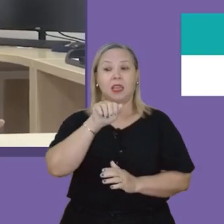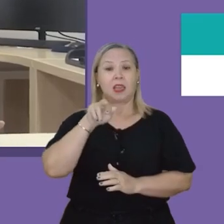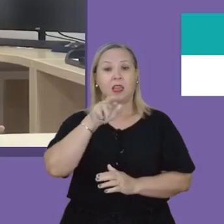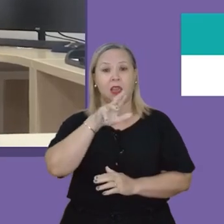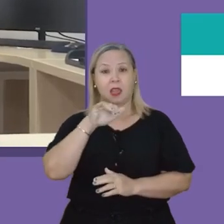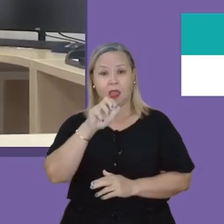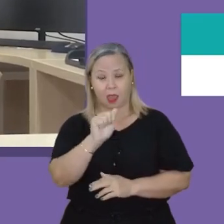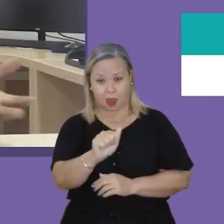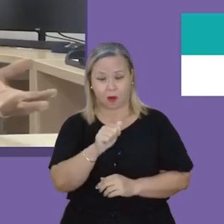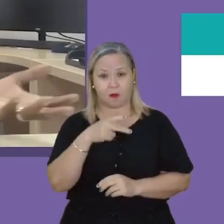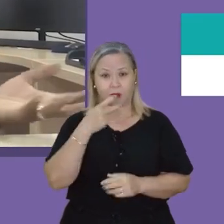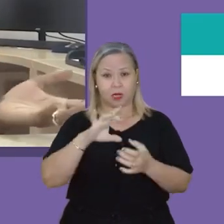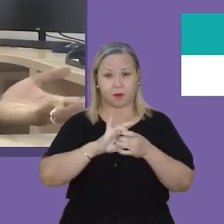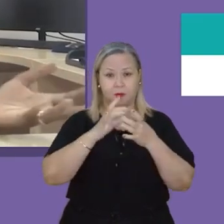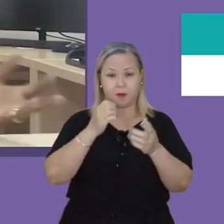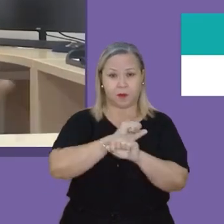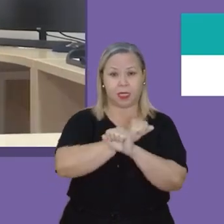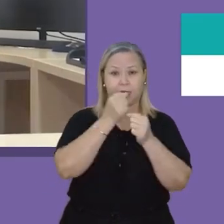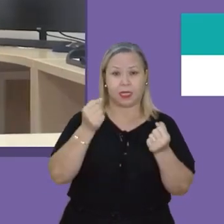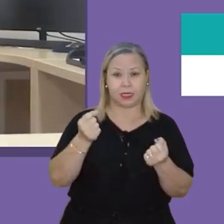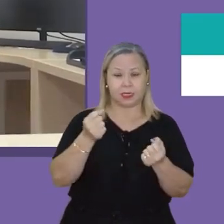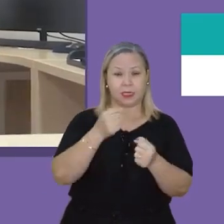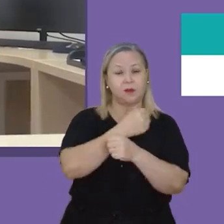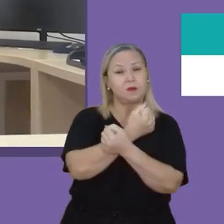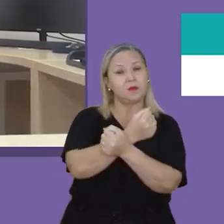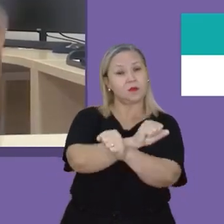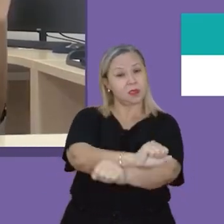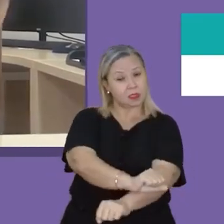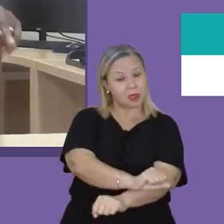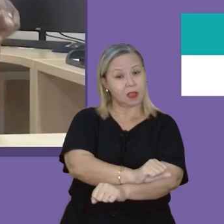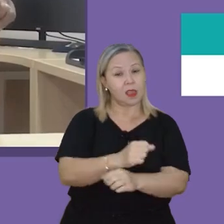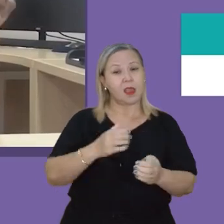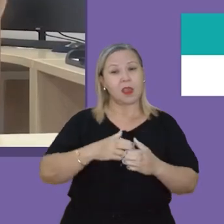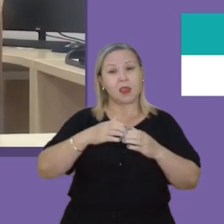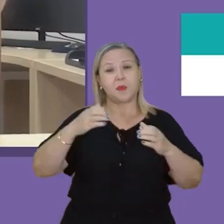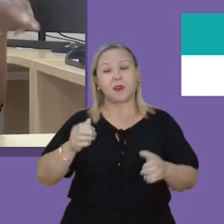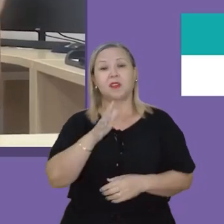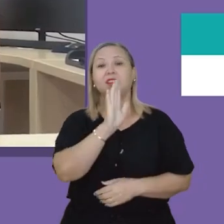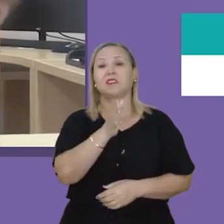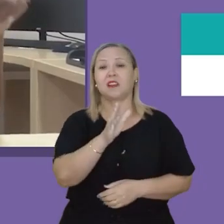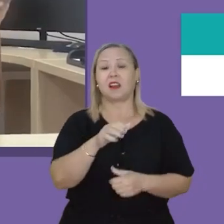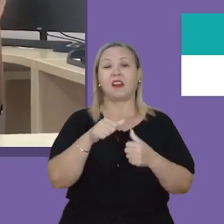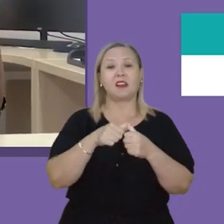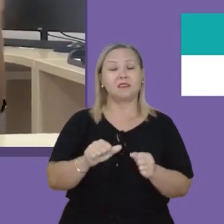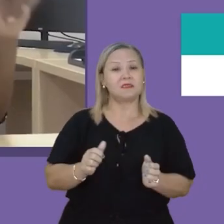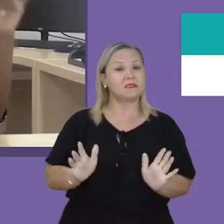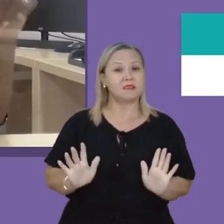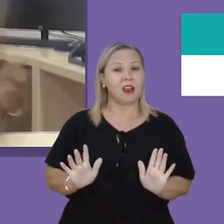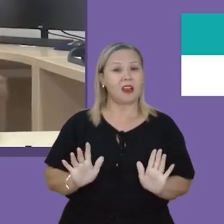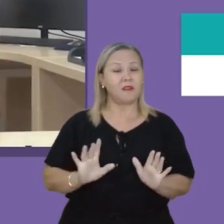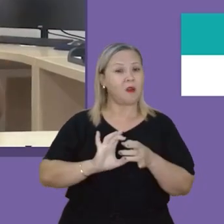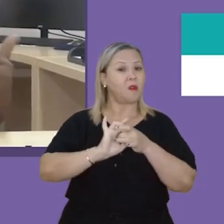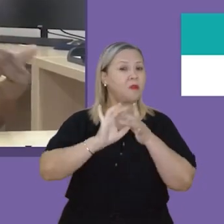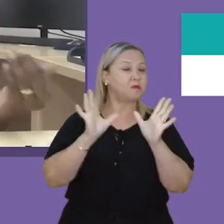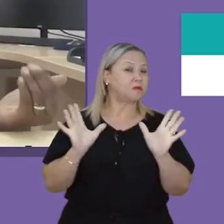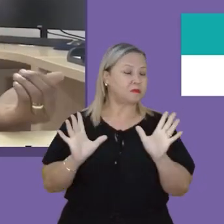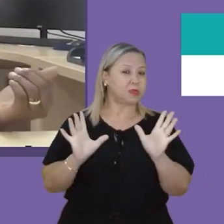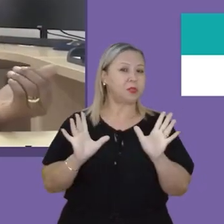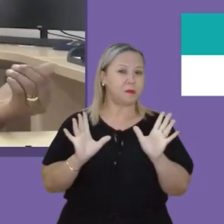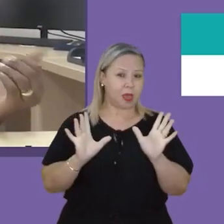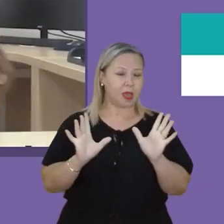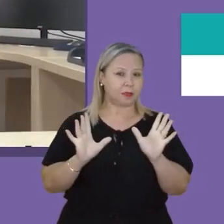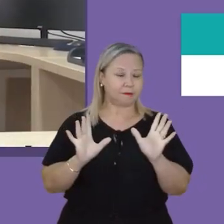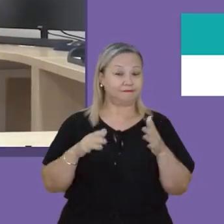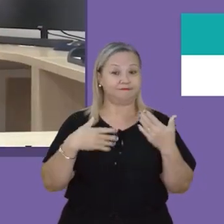já tinham a maioria dos escravos, já estavam praticamente libertos. Então era